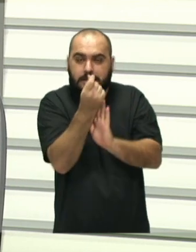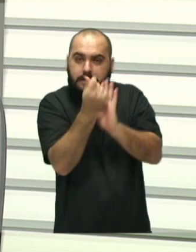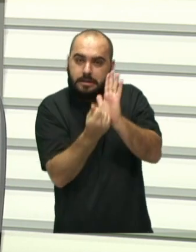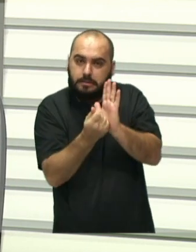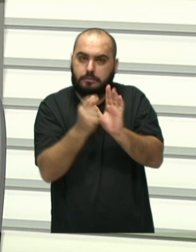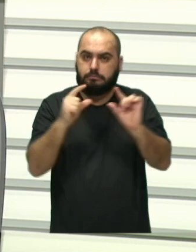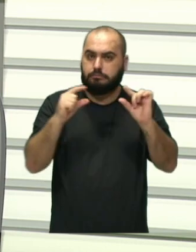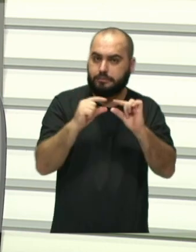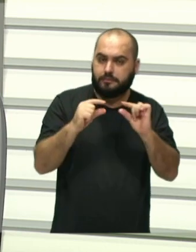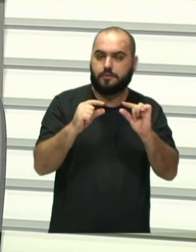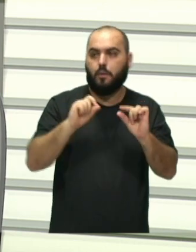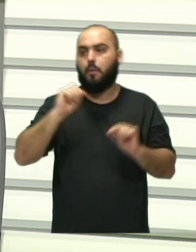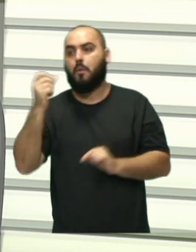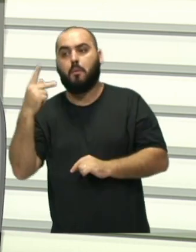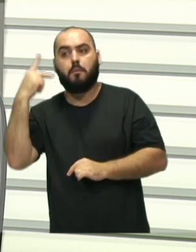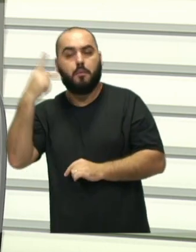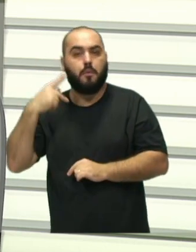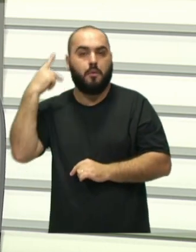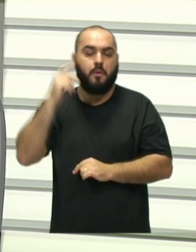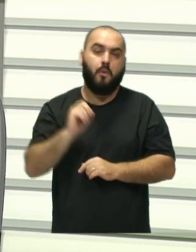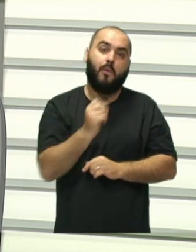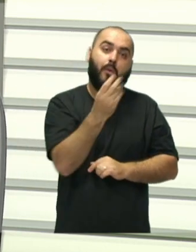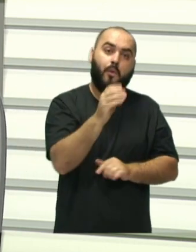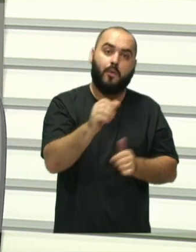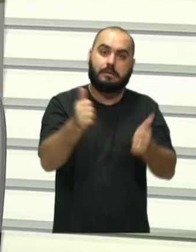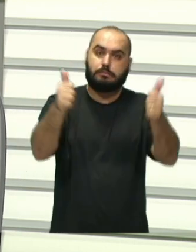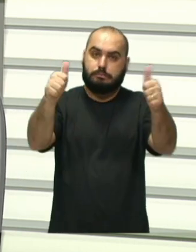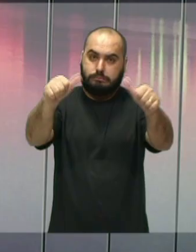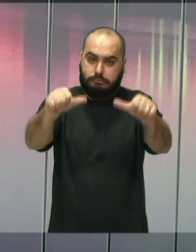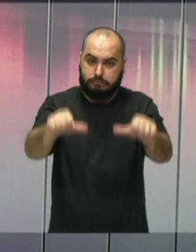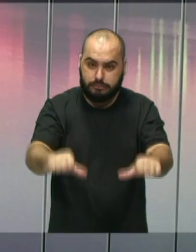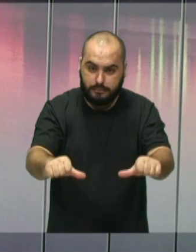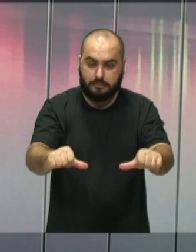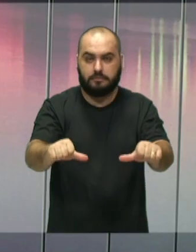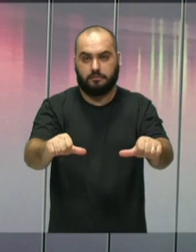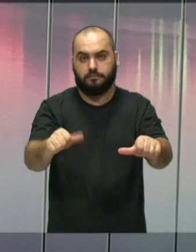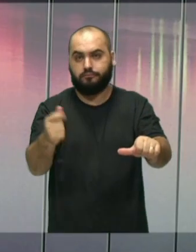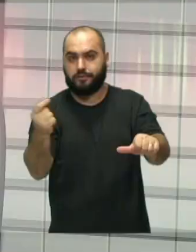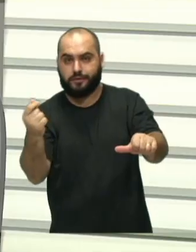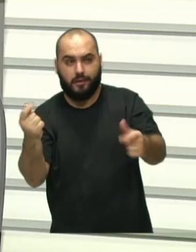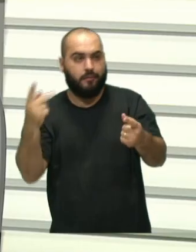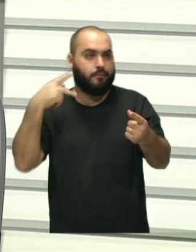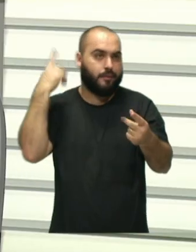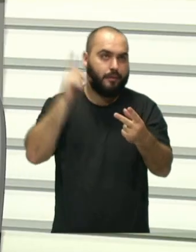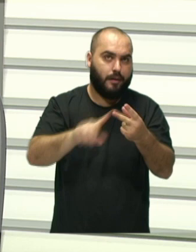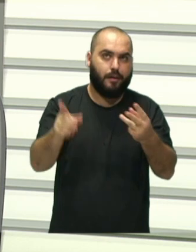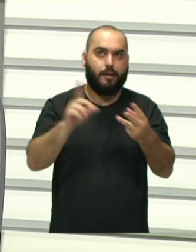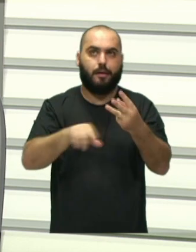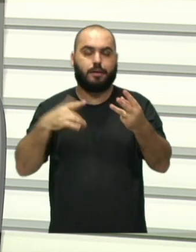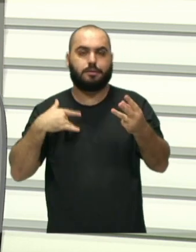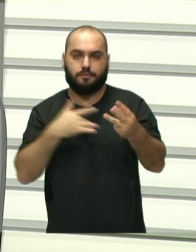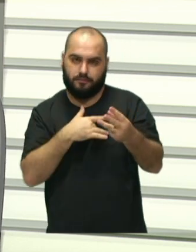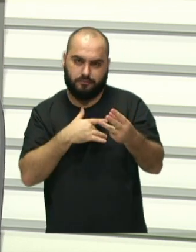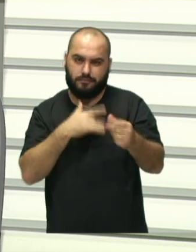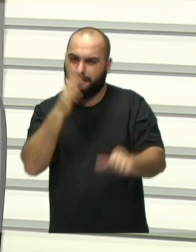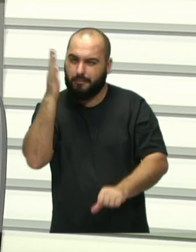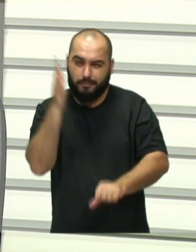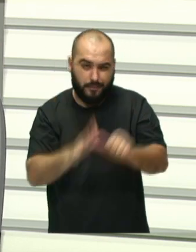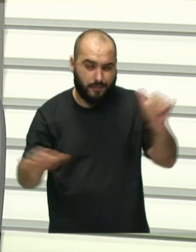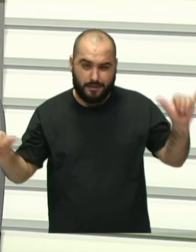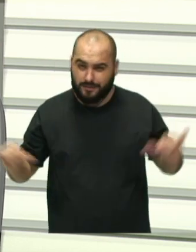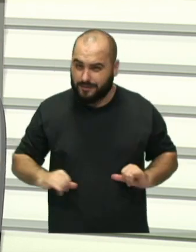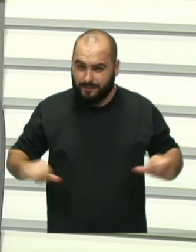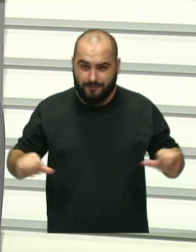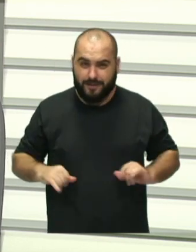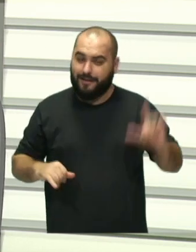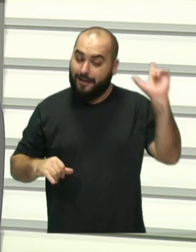ou uma questão política ou crises Como estão vivendo conjugado Econômica política e na área da saúde o primeiro a sofreu